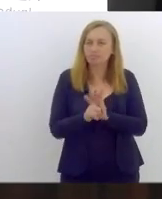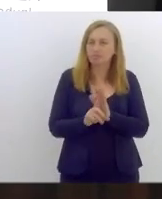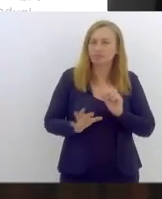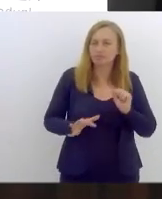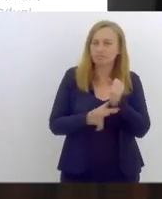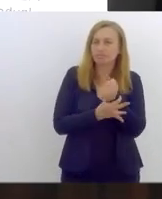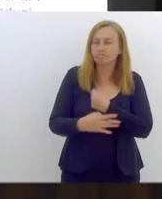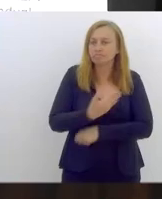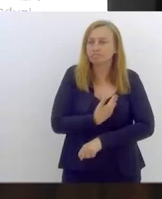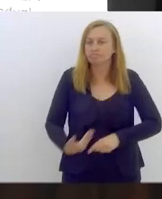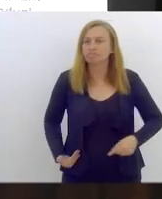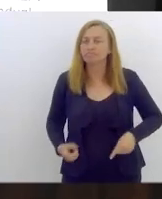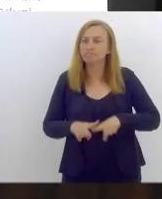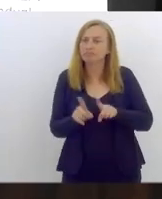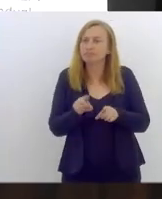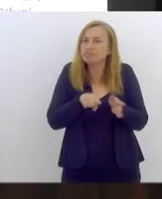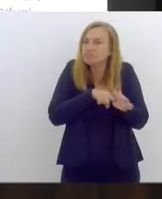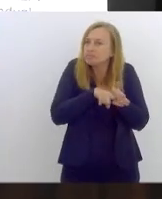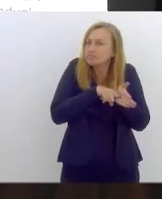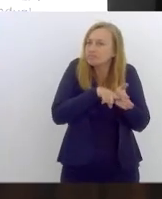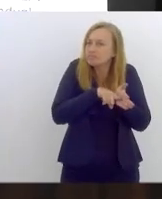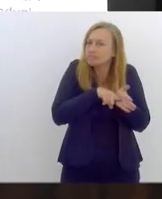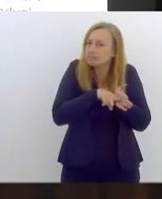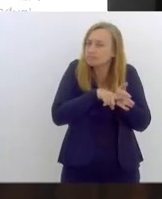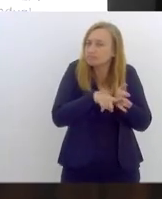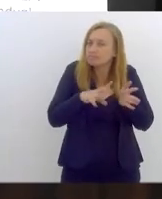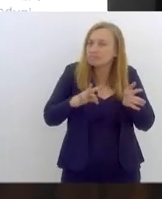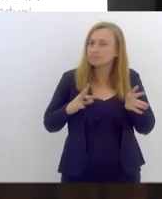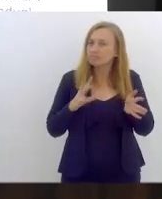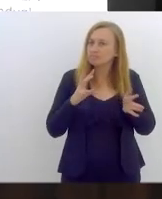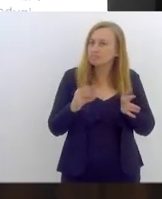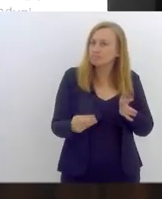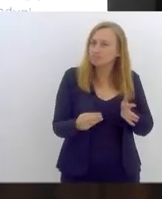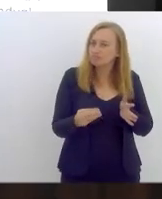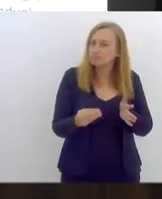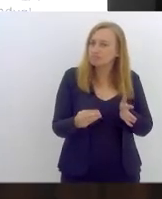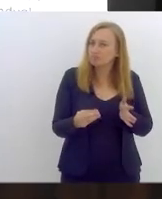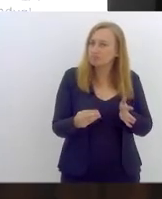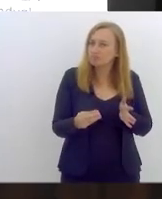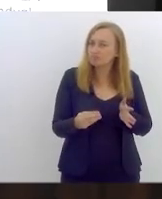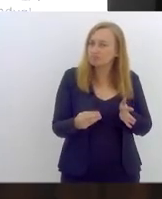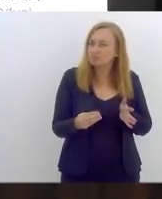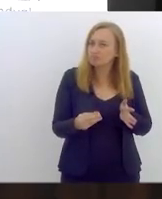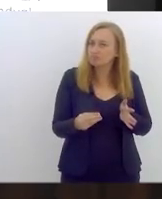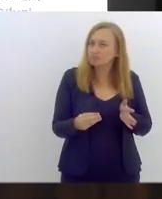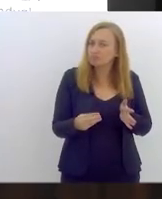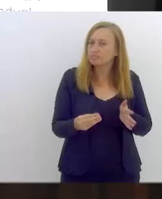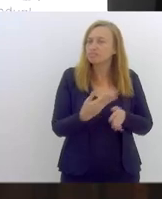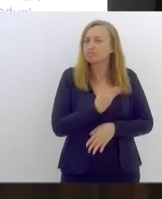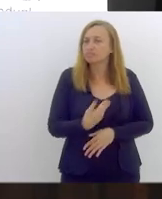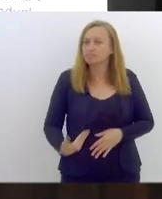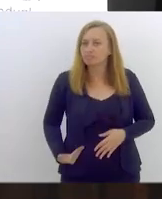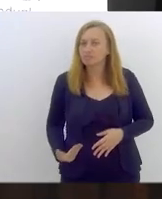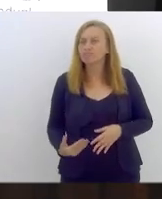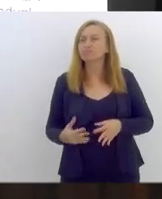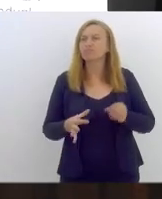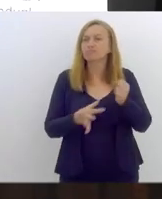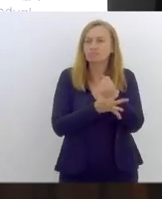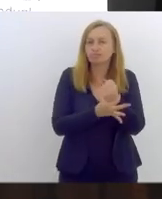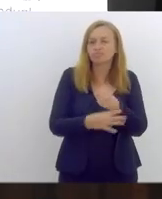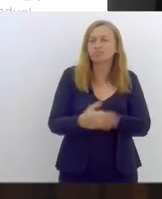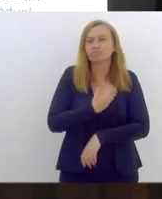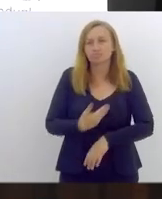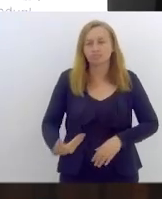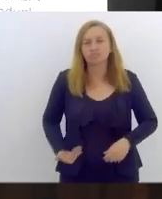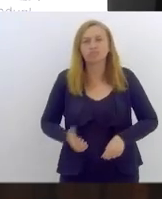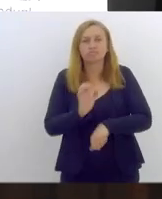pública, mas de fiscalizar todo o desgoverno com relação à política de segurança pública